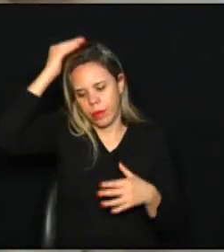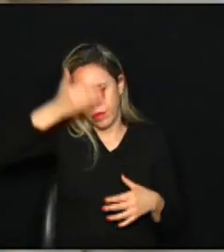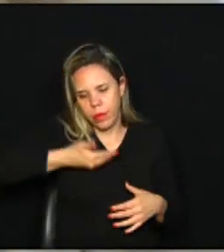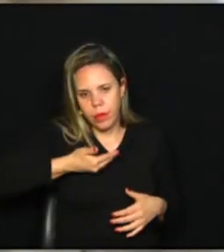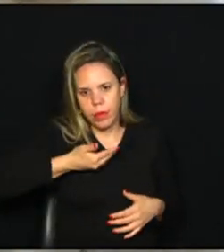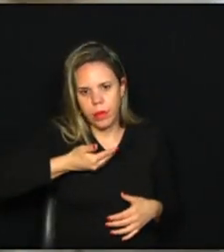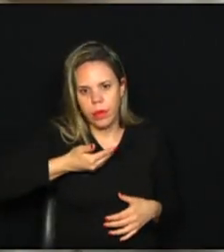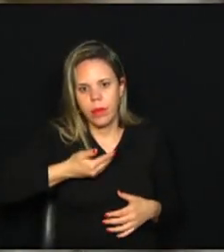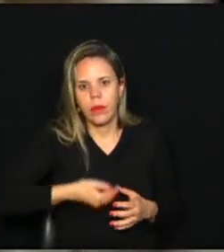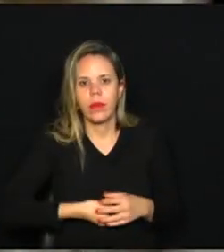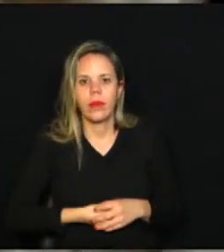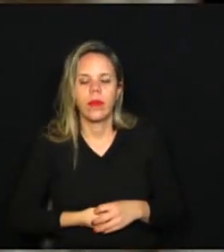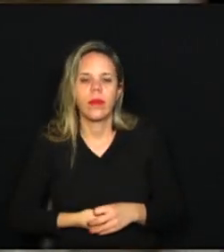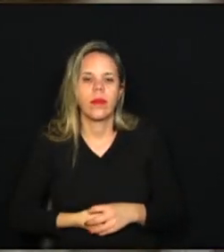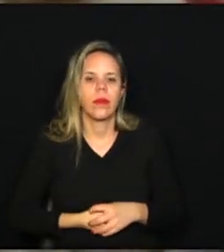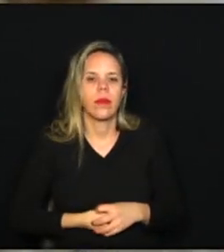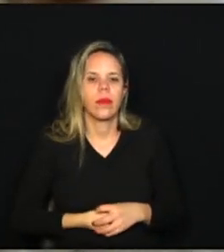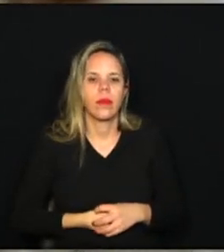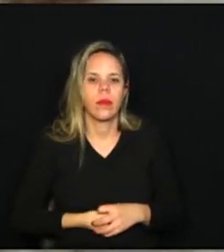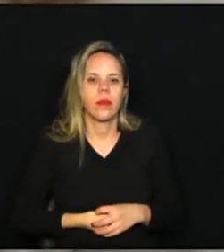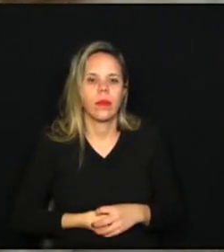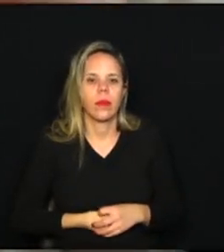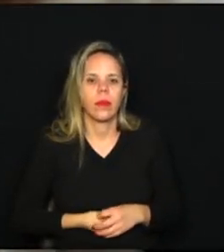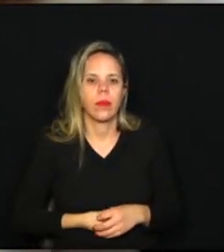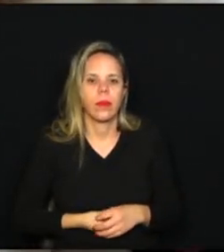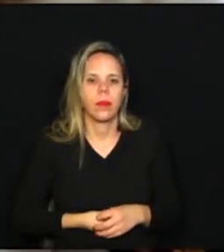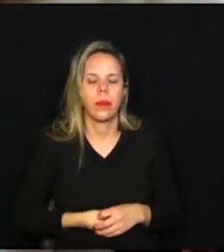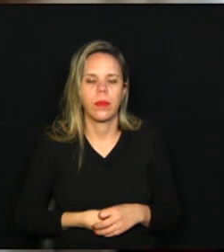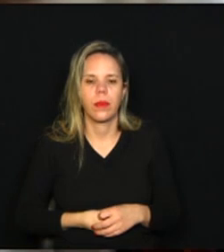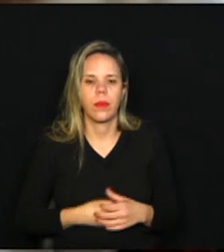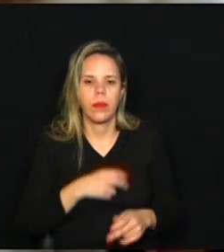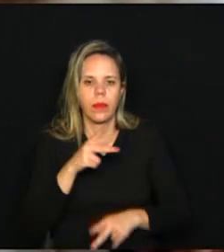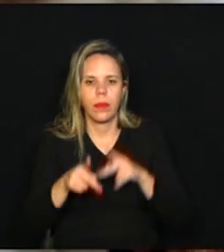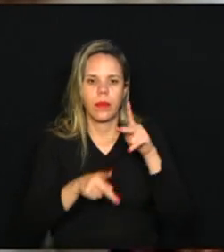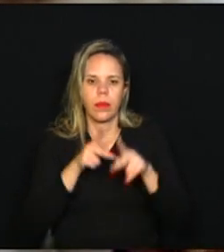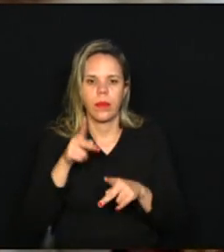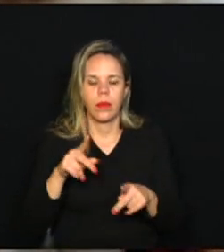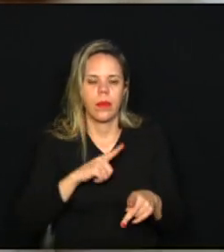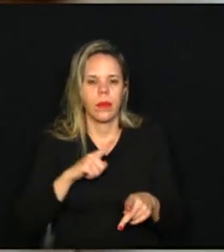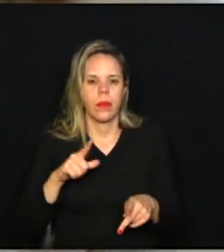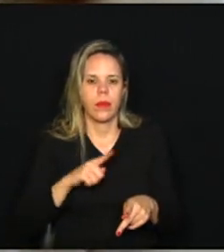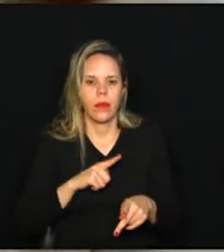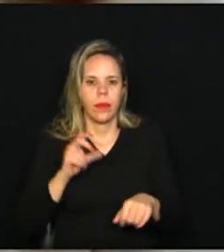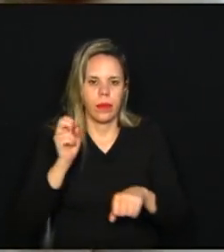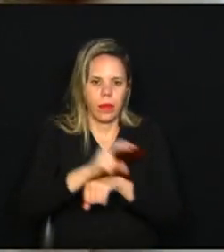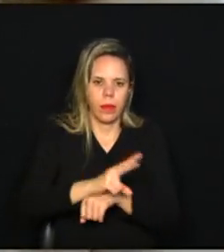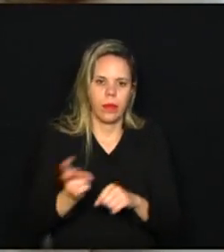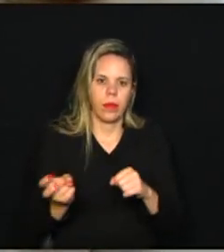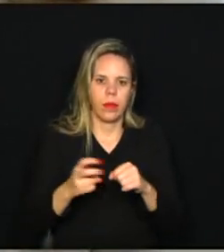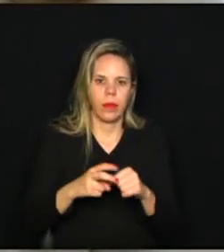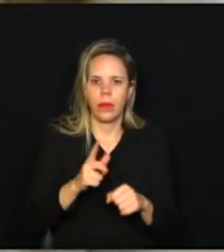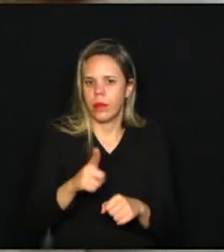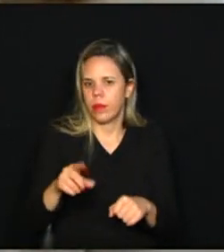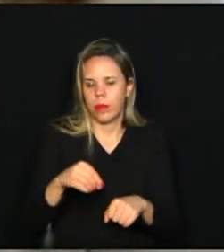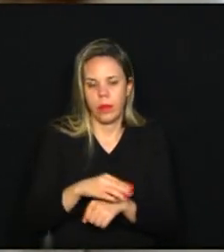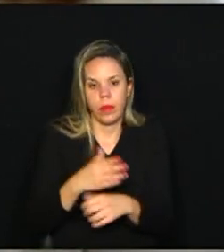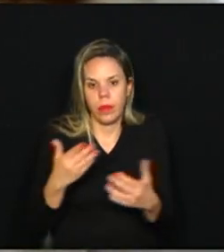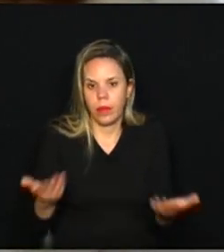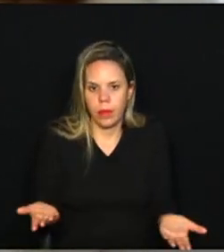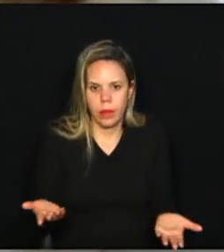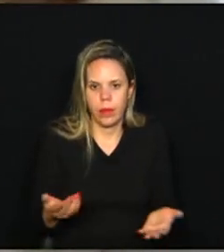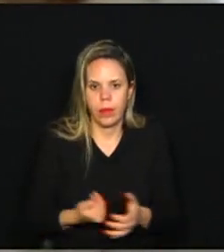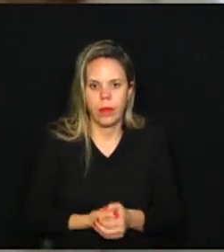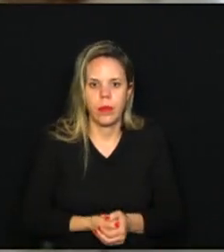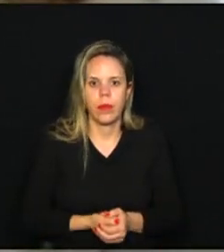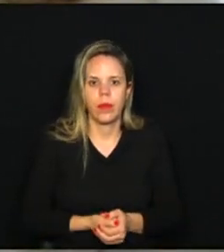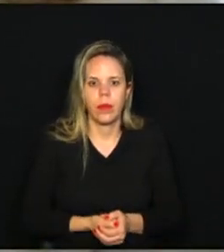todas as medidas de barreira, e aquelas pessoas que têm o vírus e acham que não transmitem, né? Ou têm